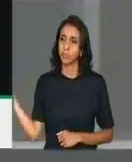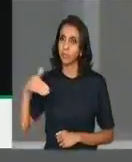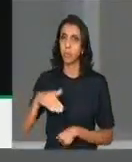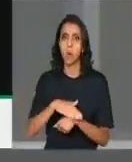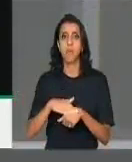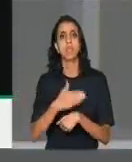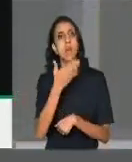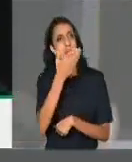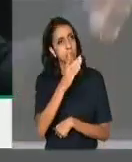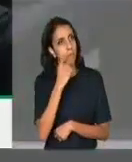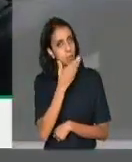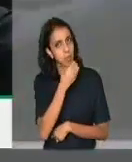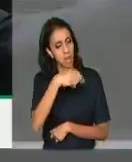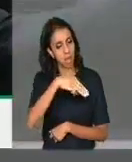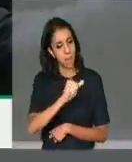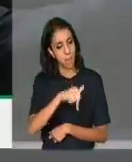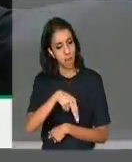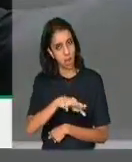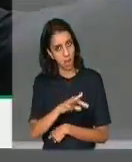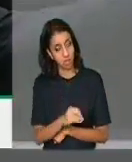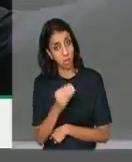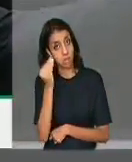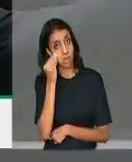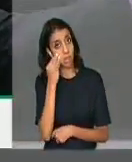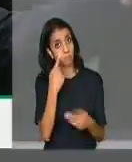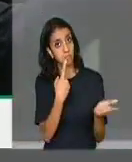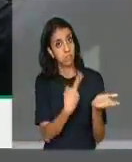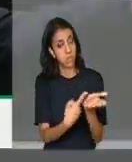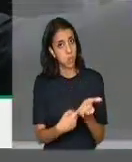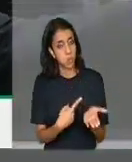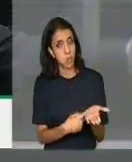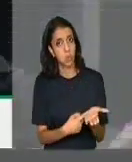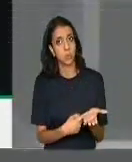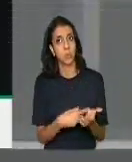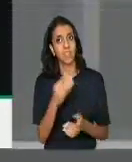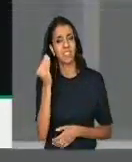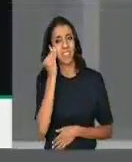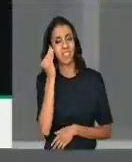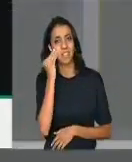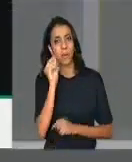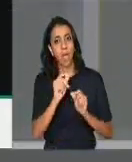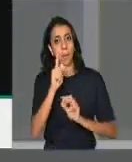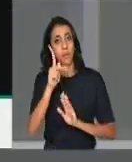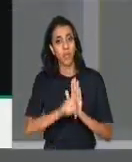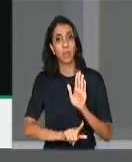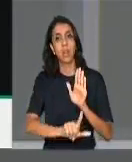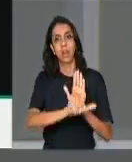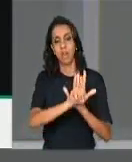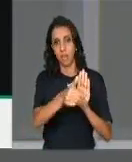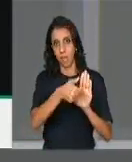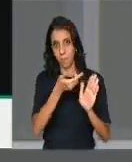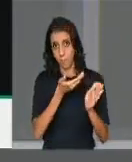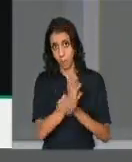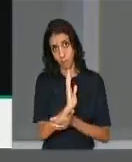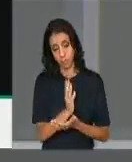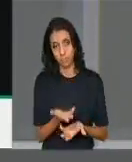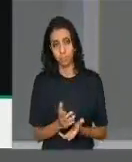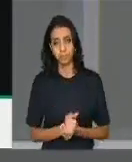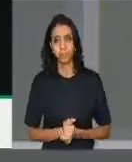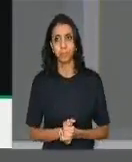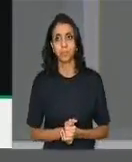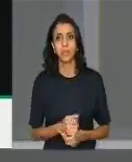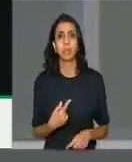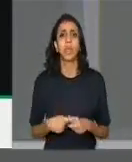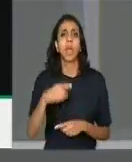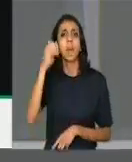Manato e fazer um acordo que nos permita tornar lei esse projeto de grande relevância. Que o Brasil é